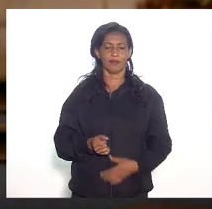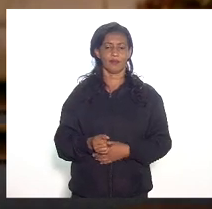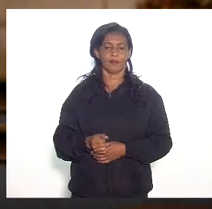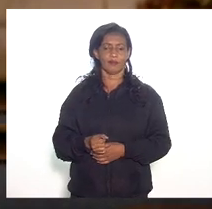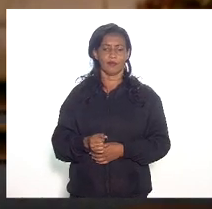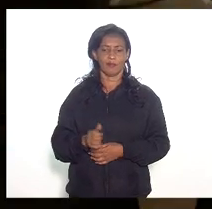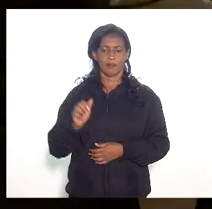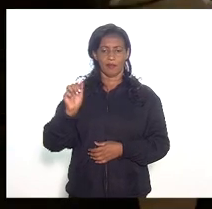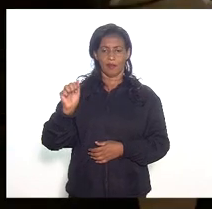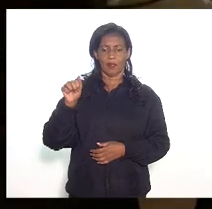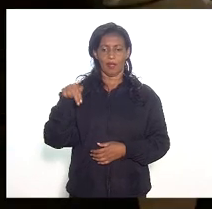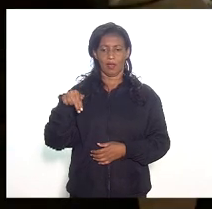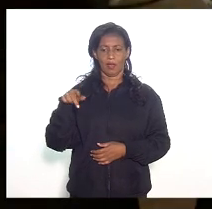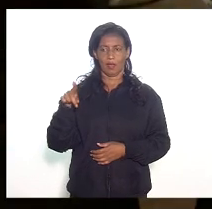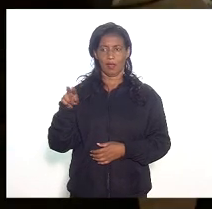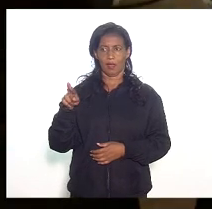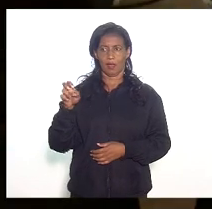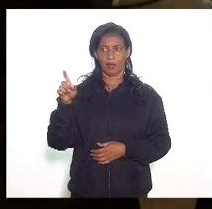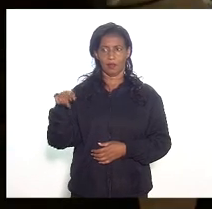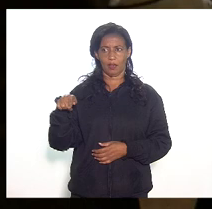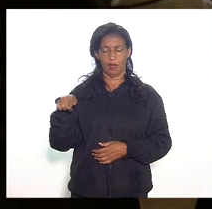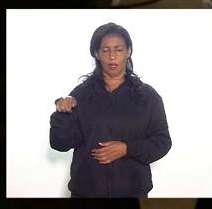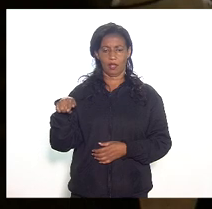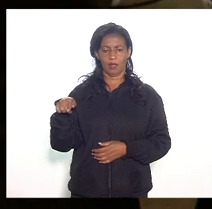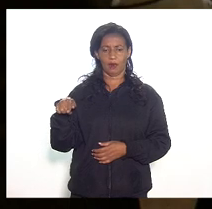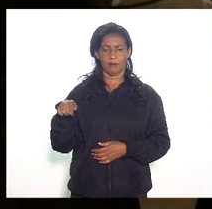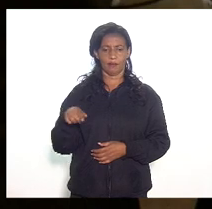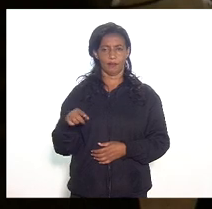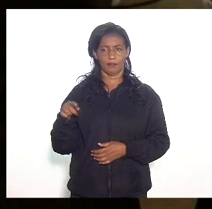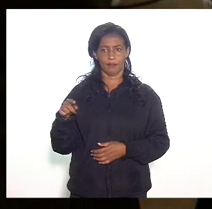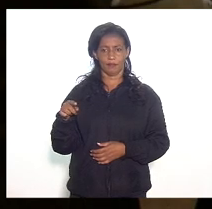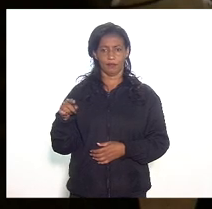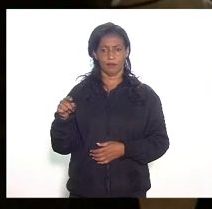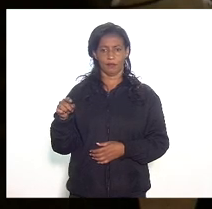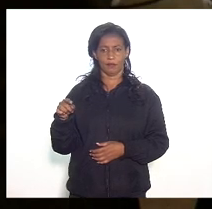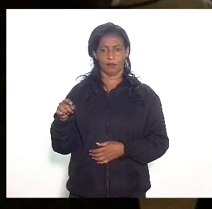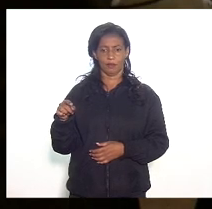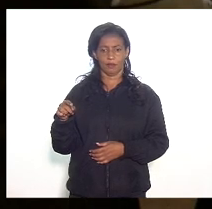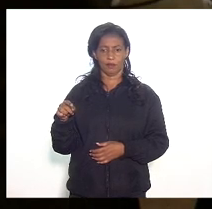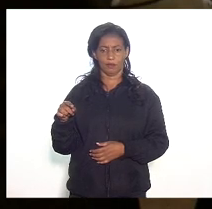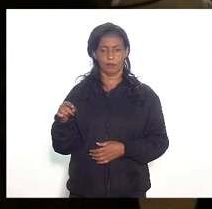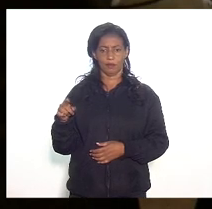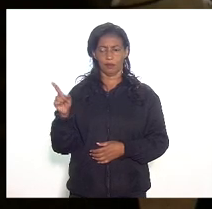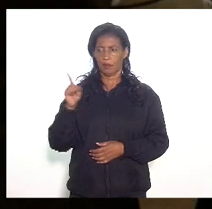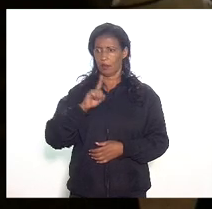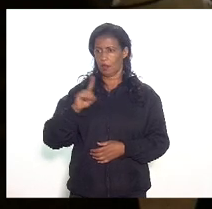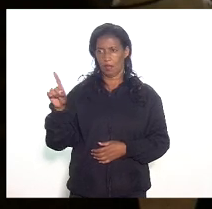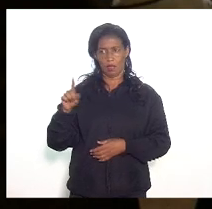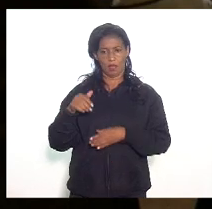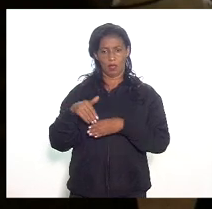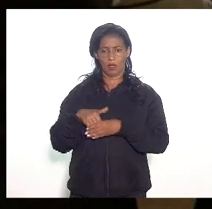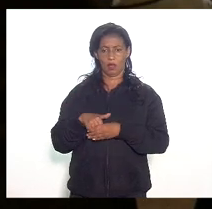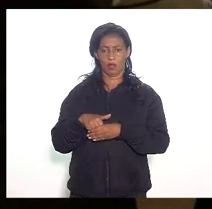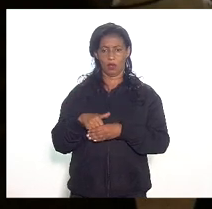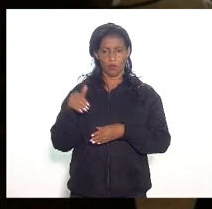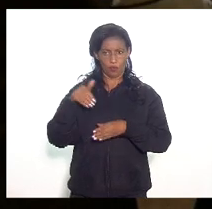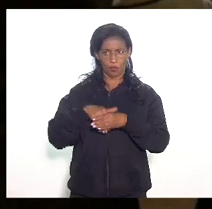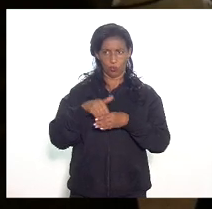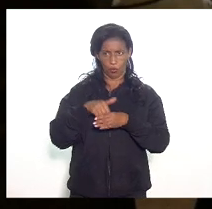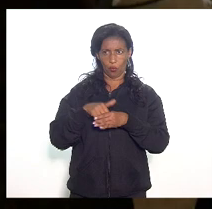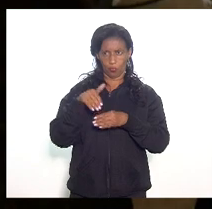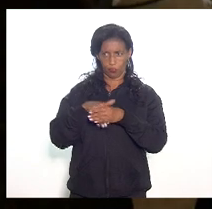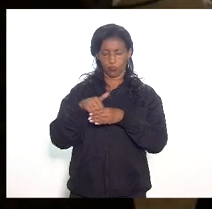André Corrêa não votou ou votou André Corrêa votou né